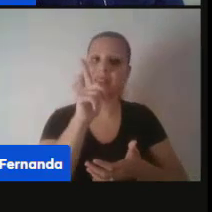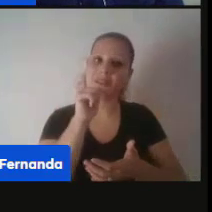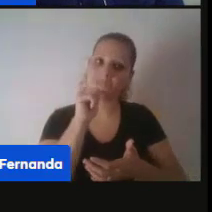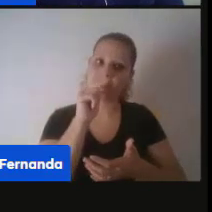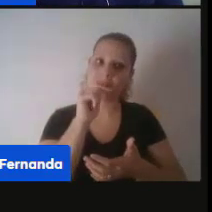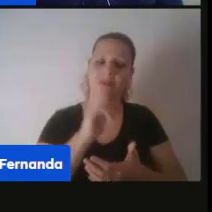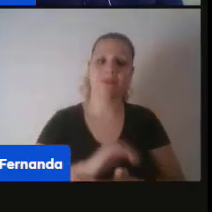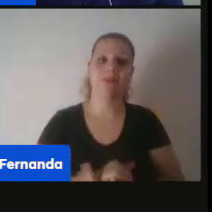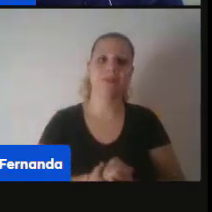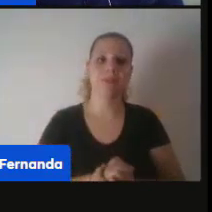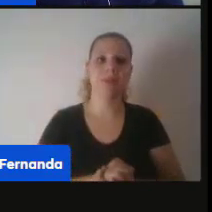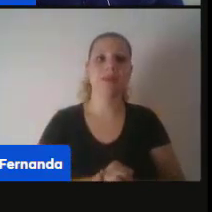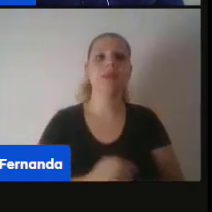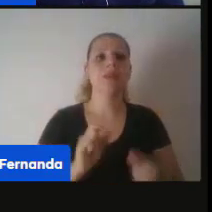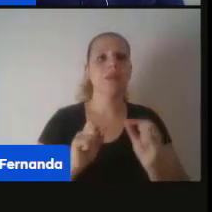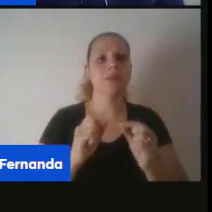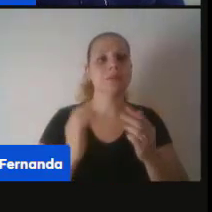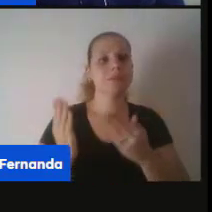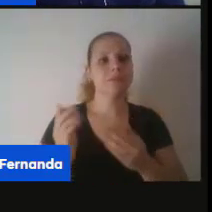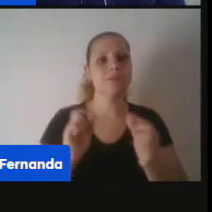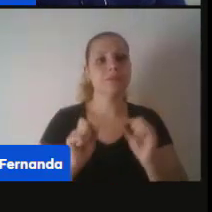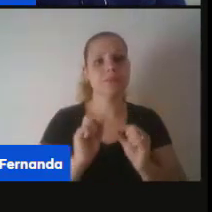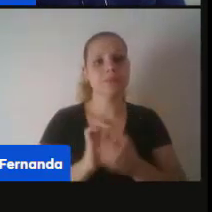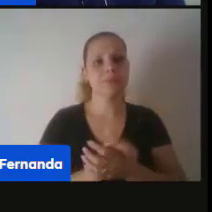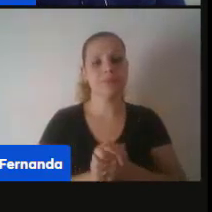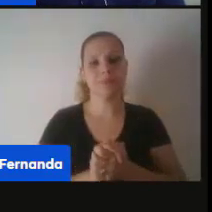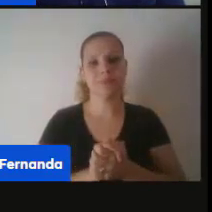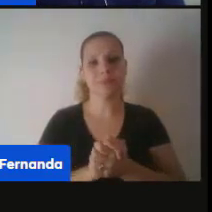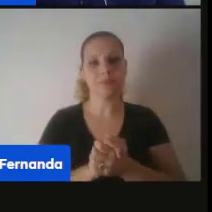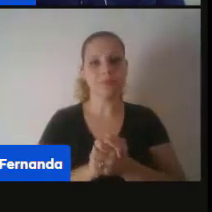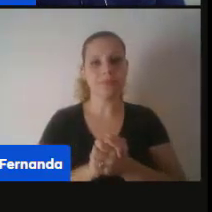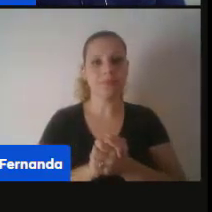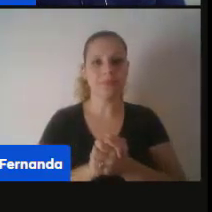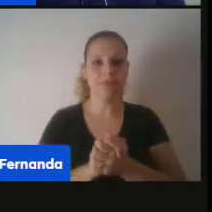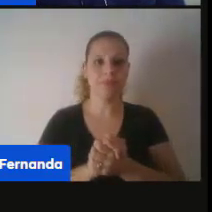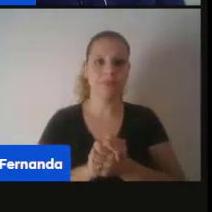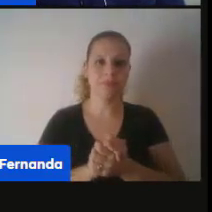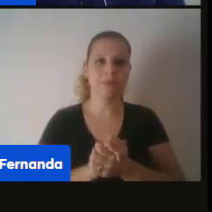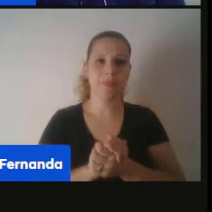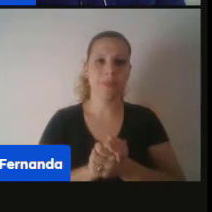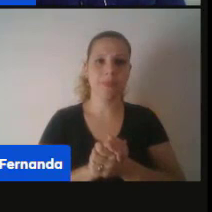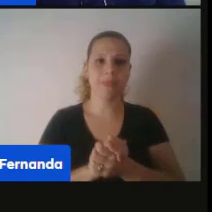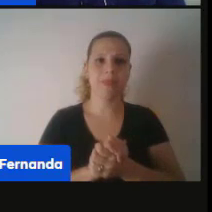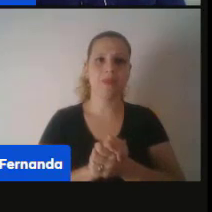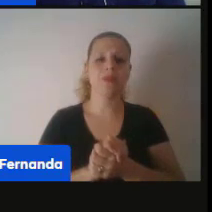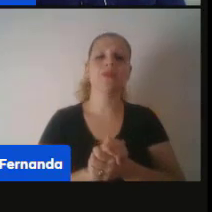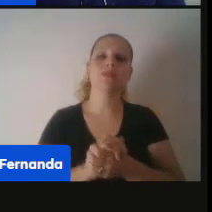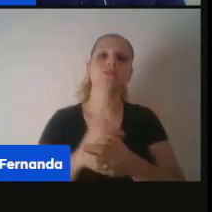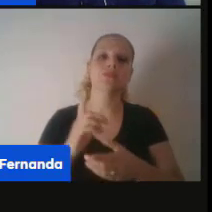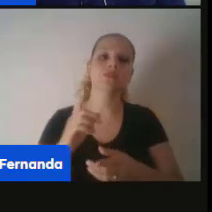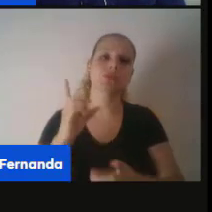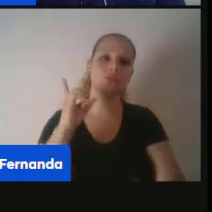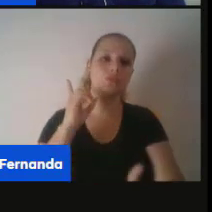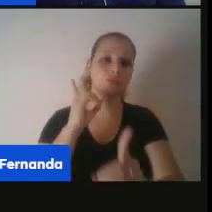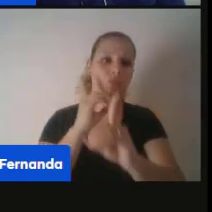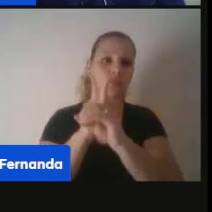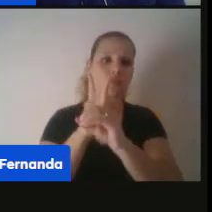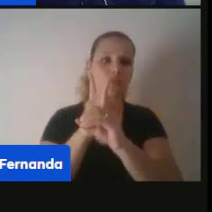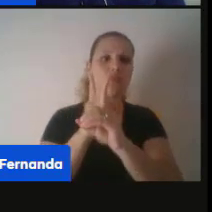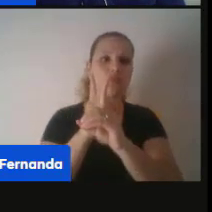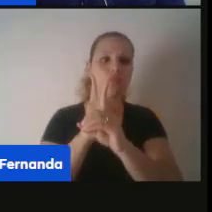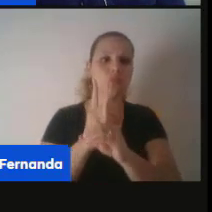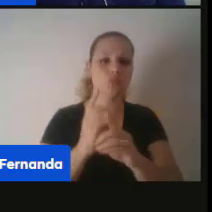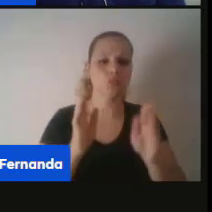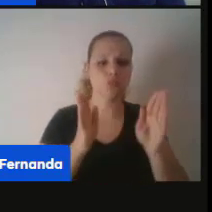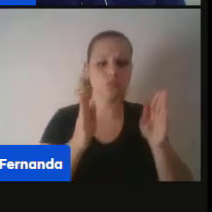criador. E aqui está o levantamento que eu disse para vocês, onde os agentes encontraram os focos